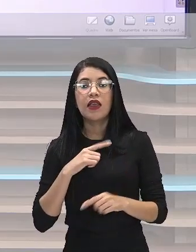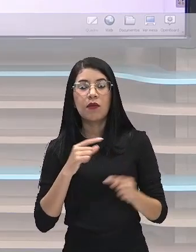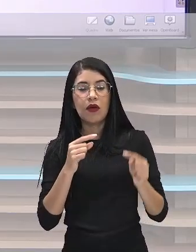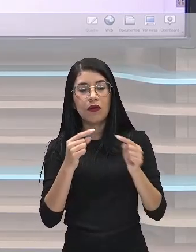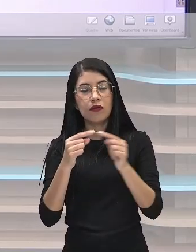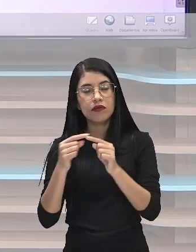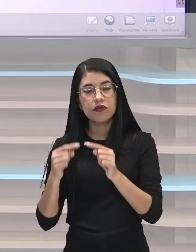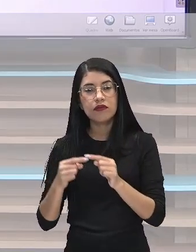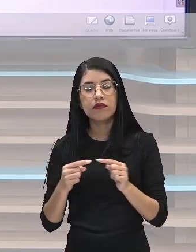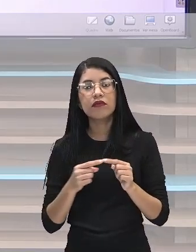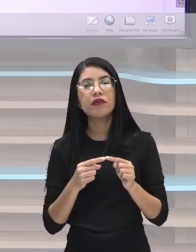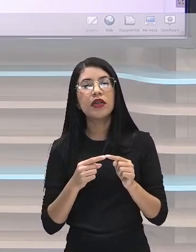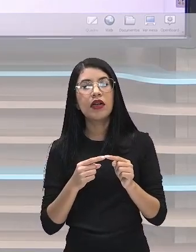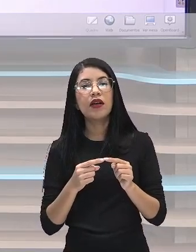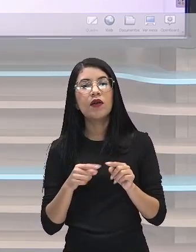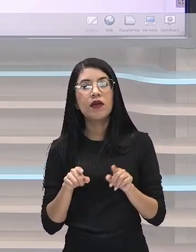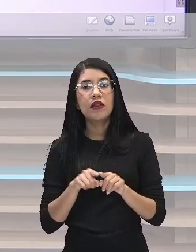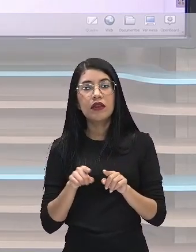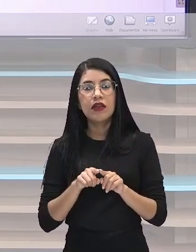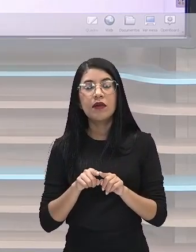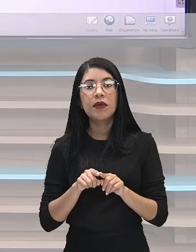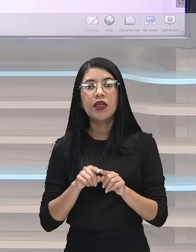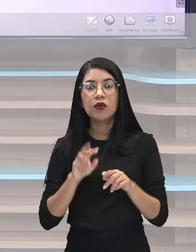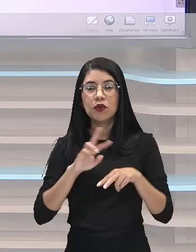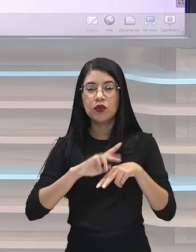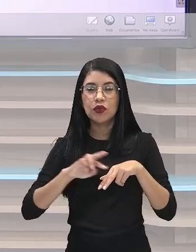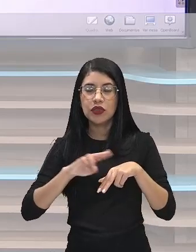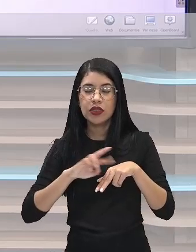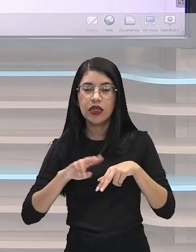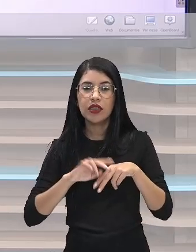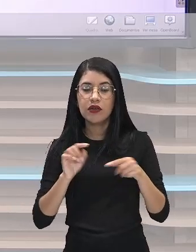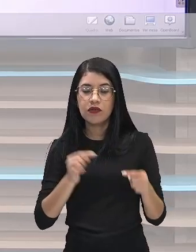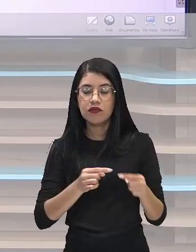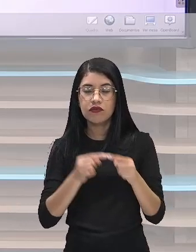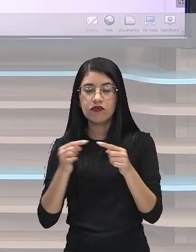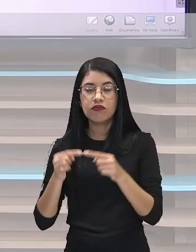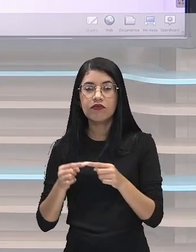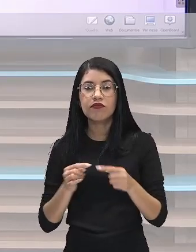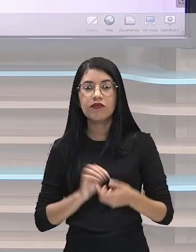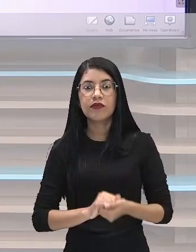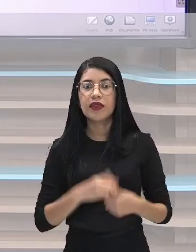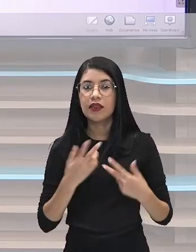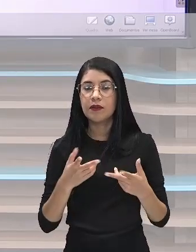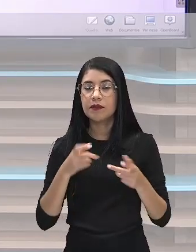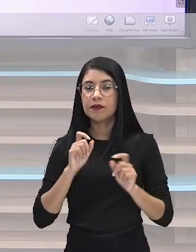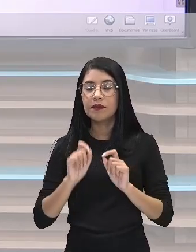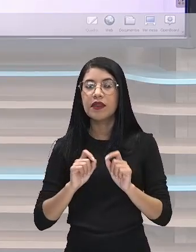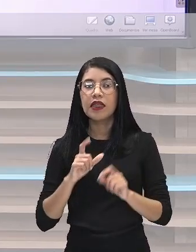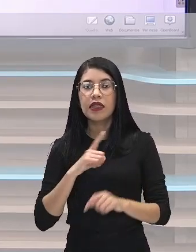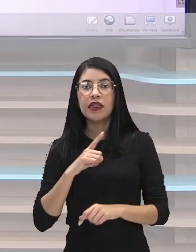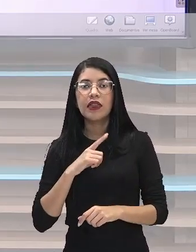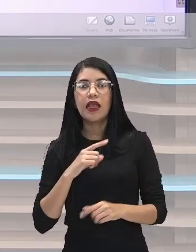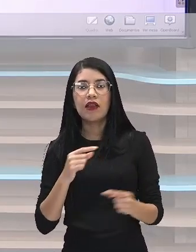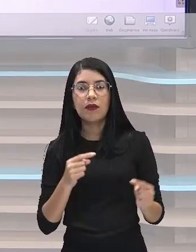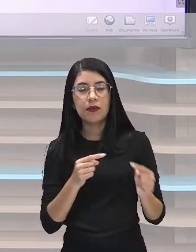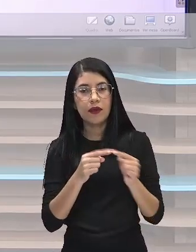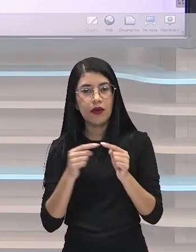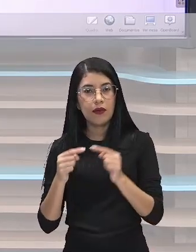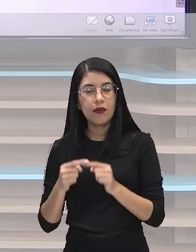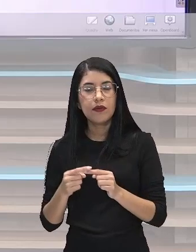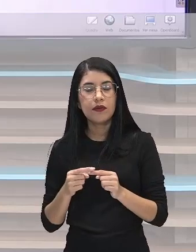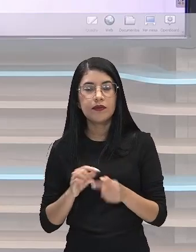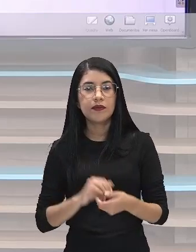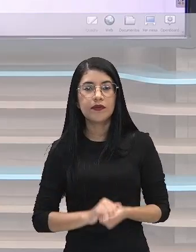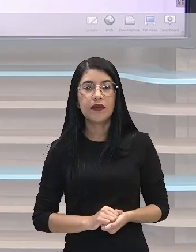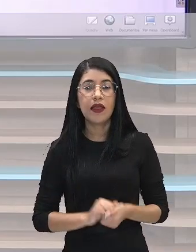ideológica ali, ele faz uma silepse de gênero. Então, percebam que houve ali essa concordância ideológica, mas no